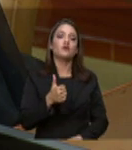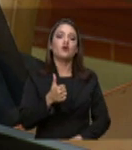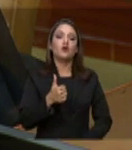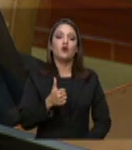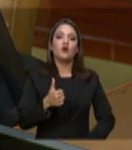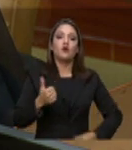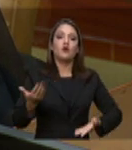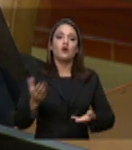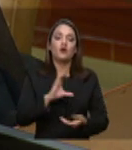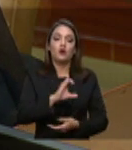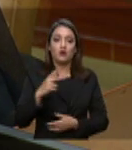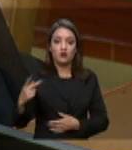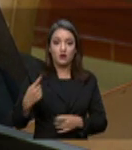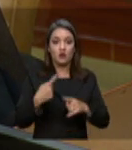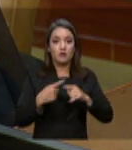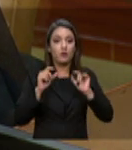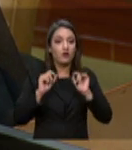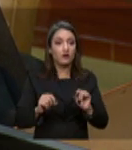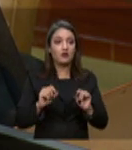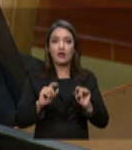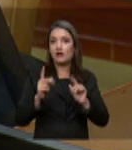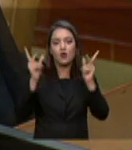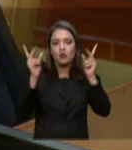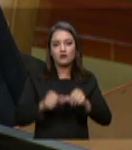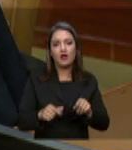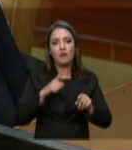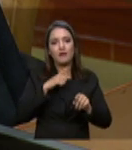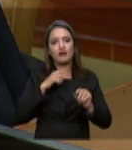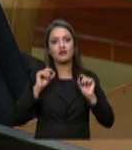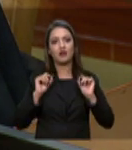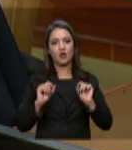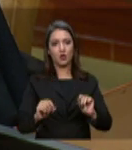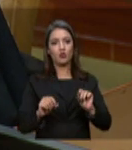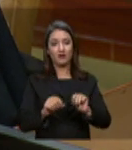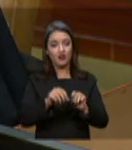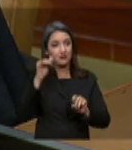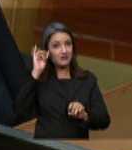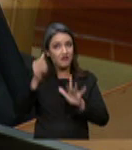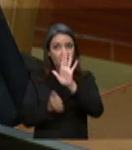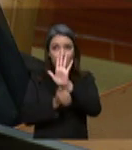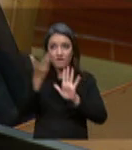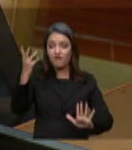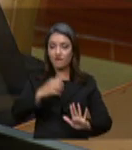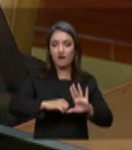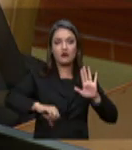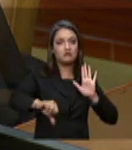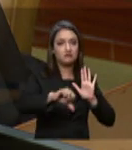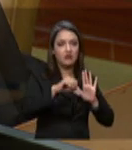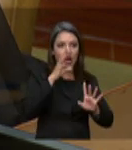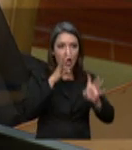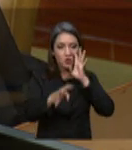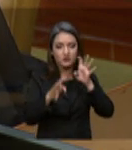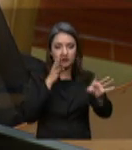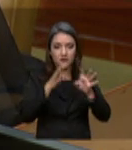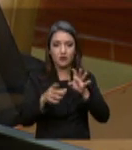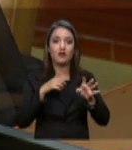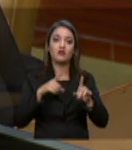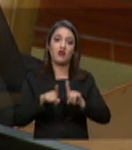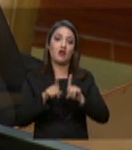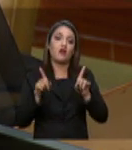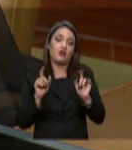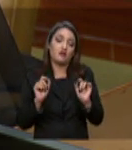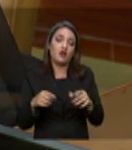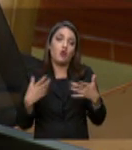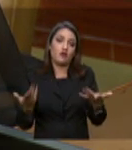por entender se tratar de medida e suficiente para reprovação e prevenção das várias infrações penais imputados ao acusado uso Urbano